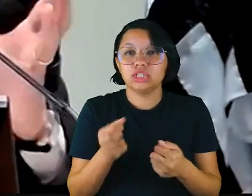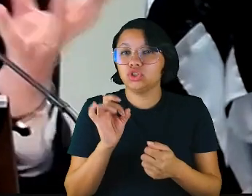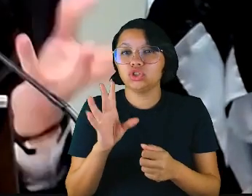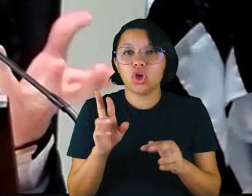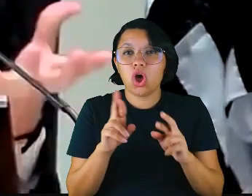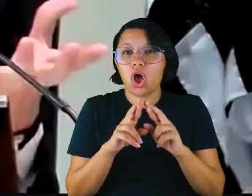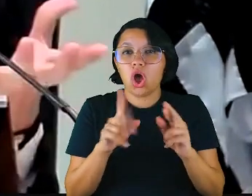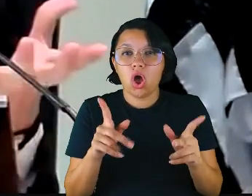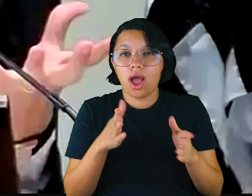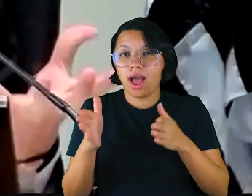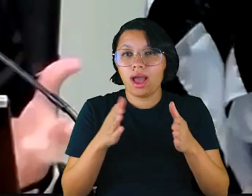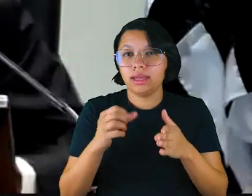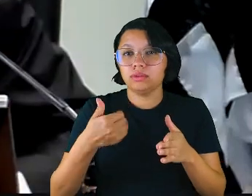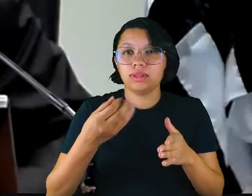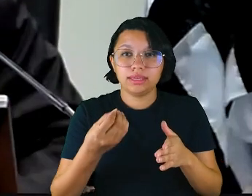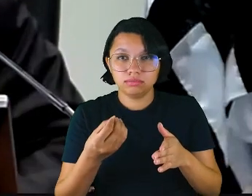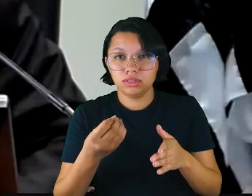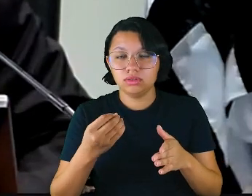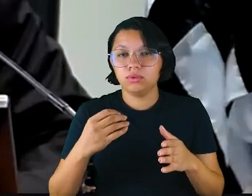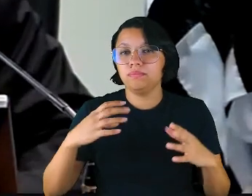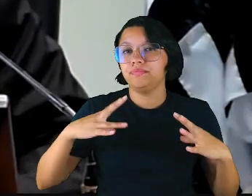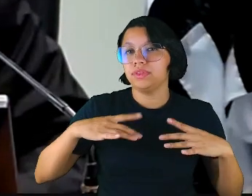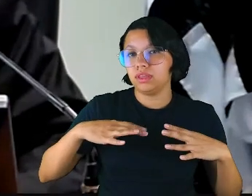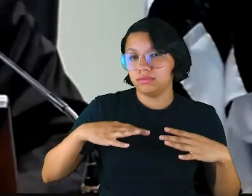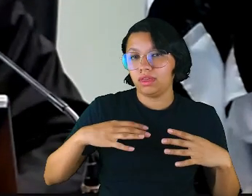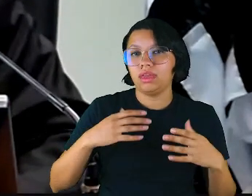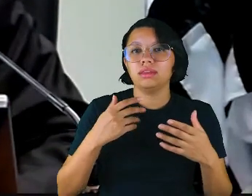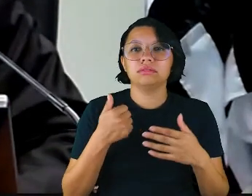uma premissa da sentença, não teve nem